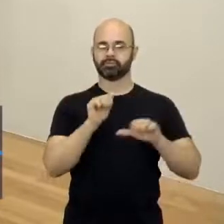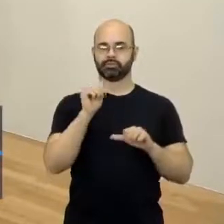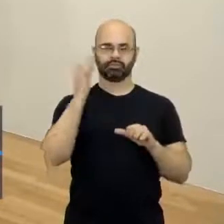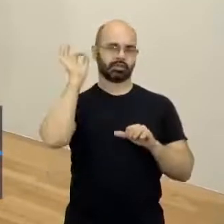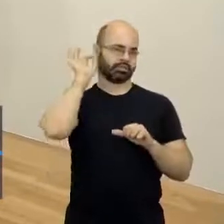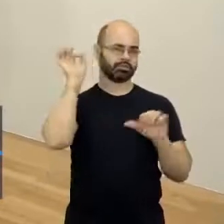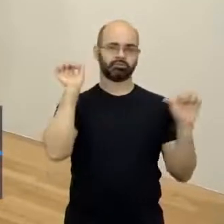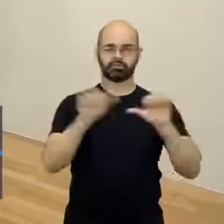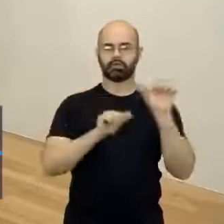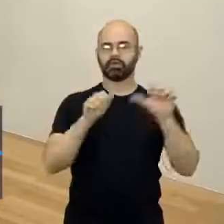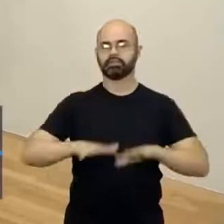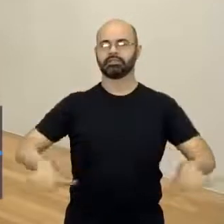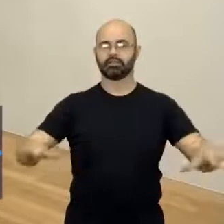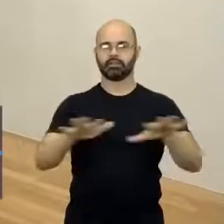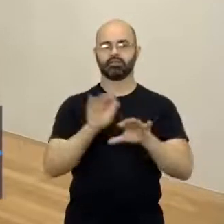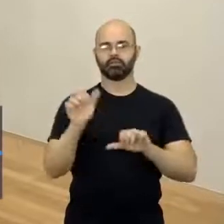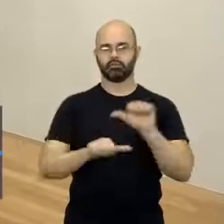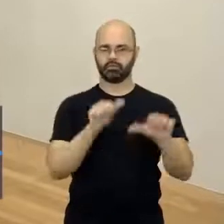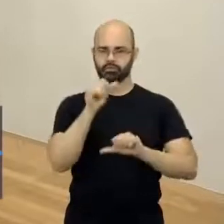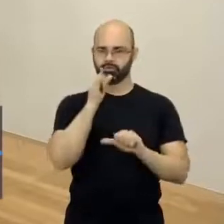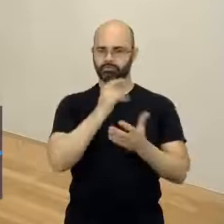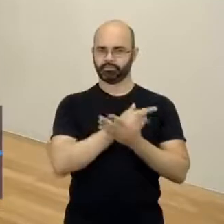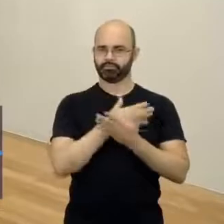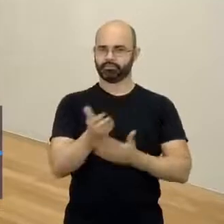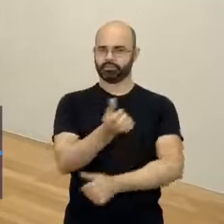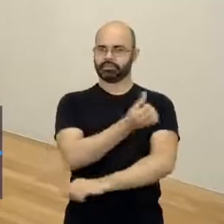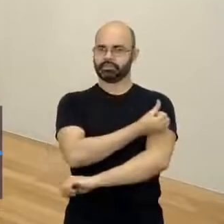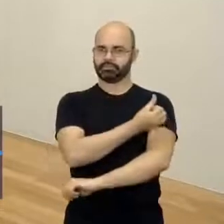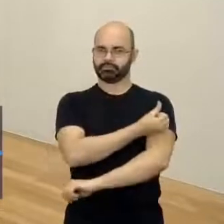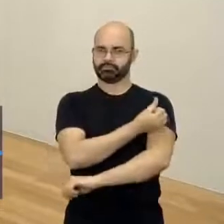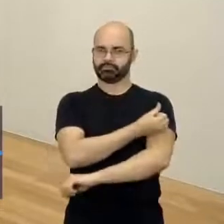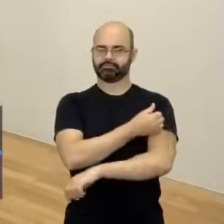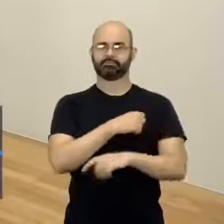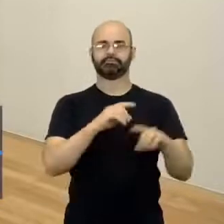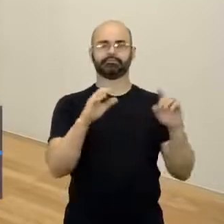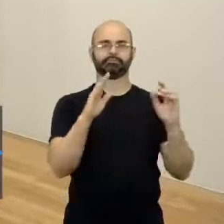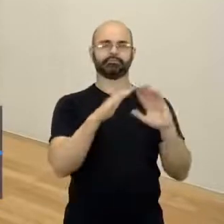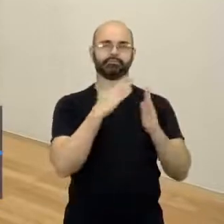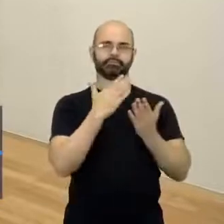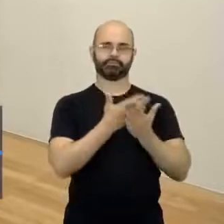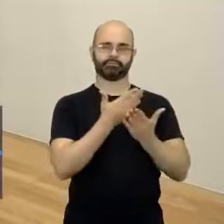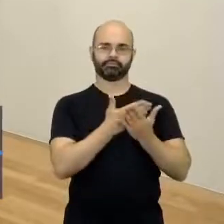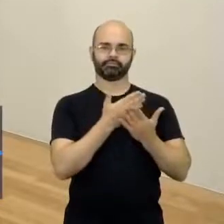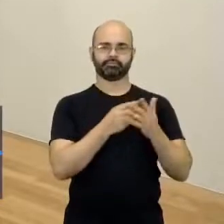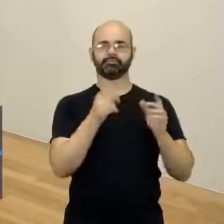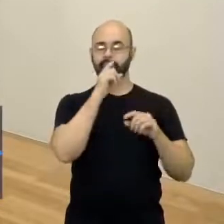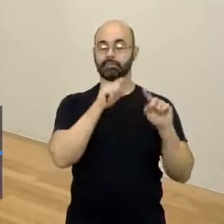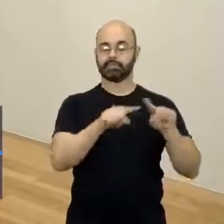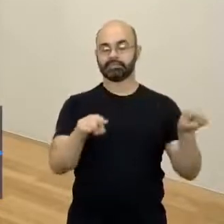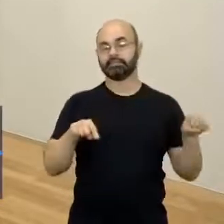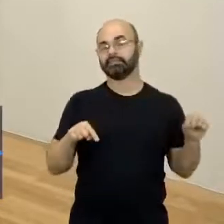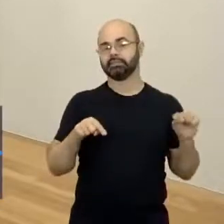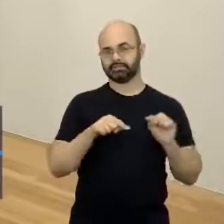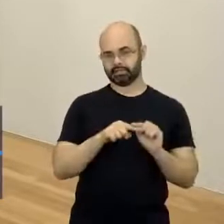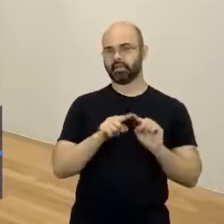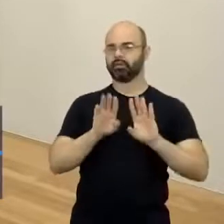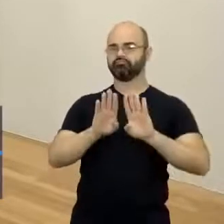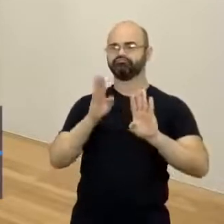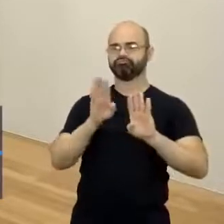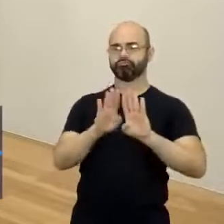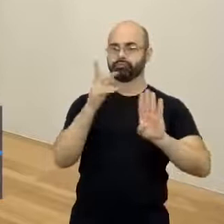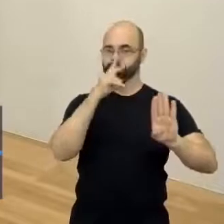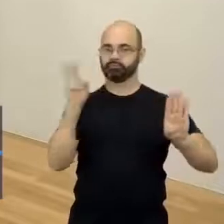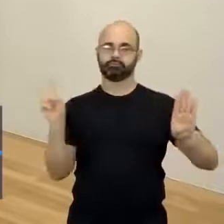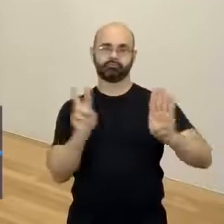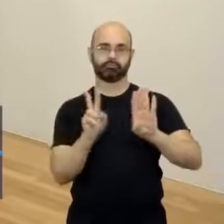trocar o cenário também. Dois alunos do sexto ano estão na porta da sala de aula. O professor bravo já está lá dentro. Pode